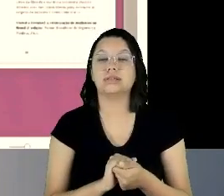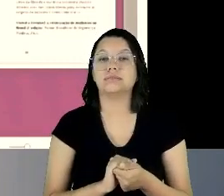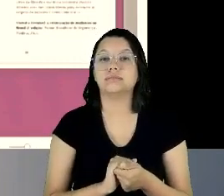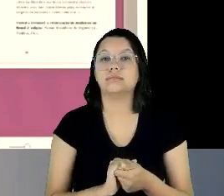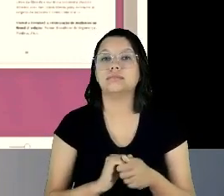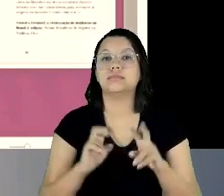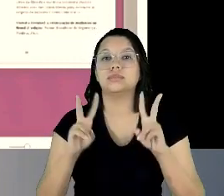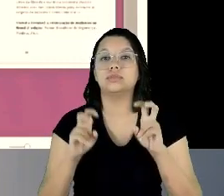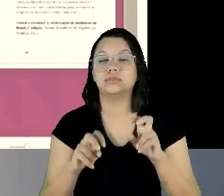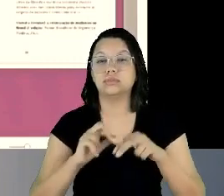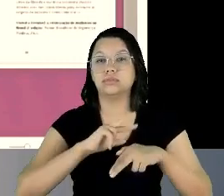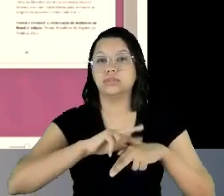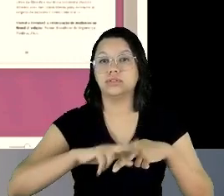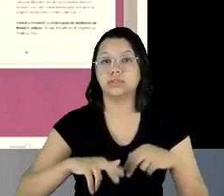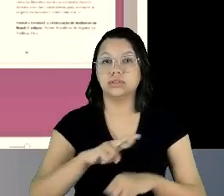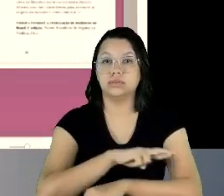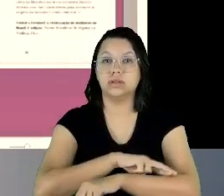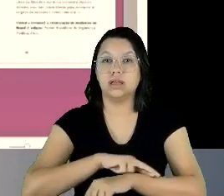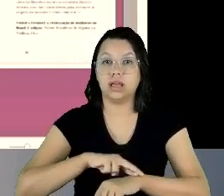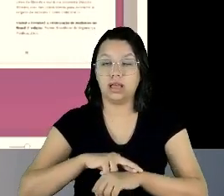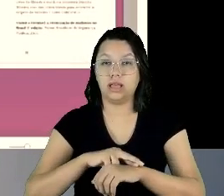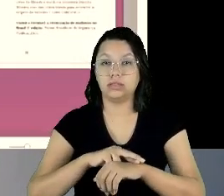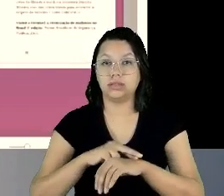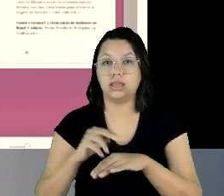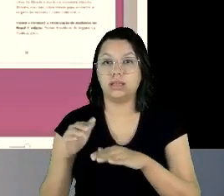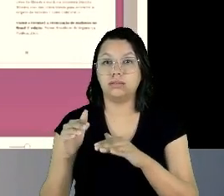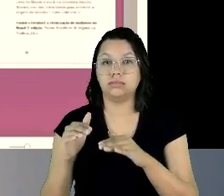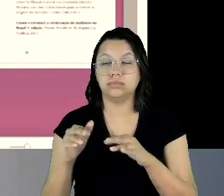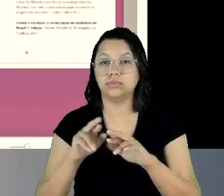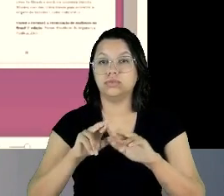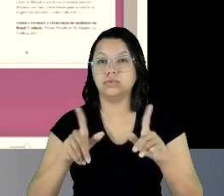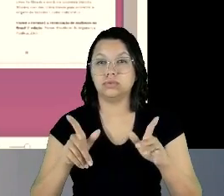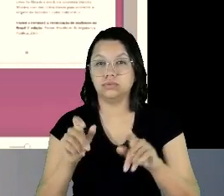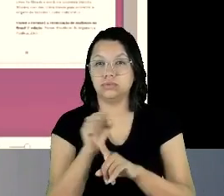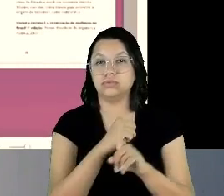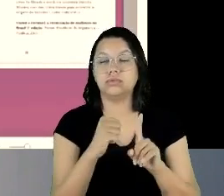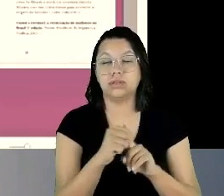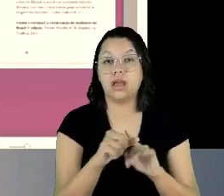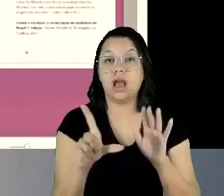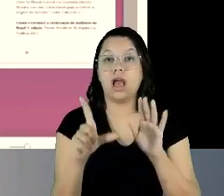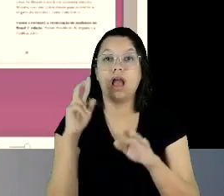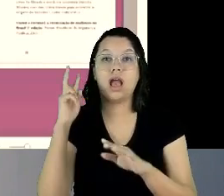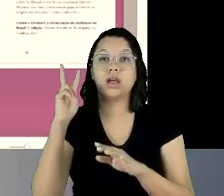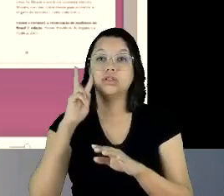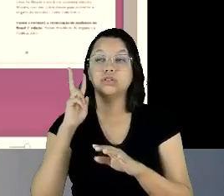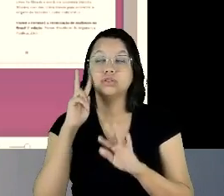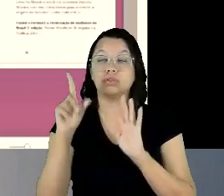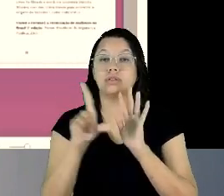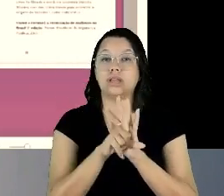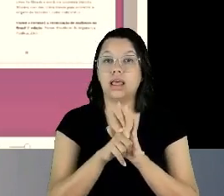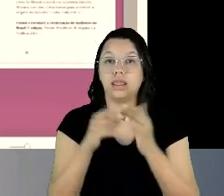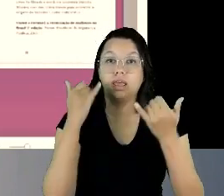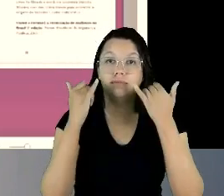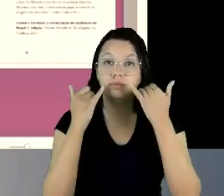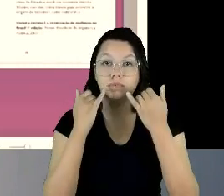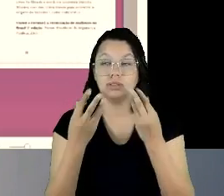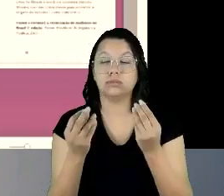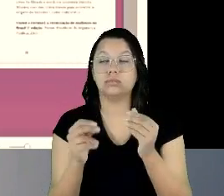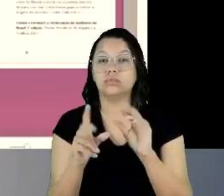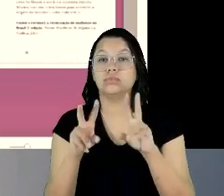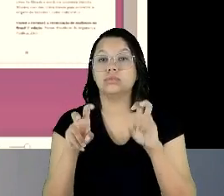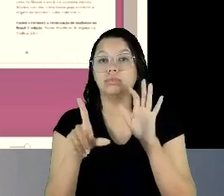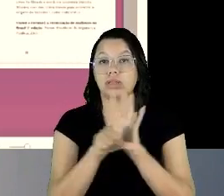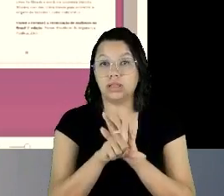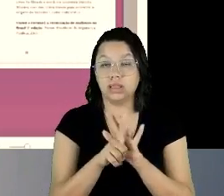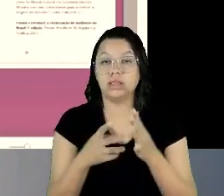entre gênero, raça e classe social, a história da lei, bastante informação sobre a lei, a questão do acolhimento,